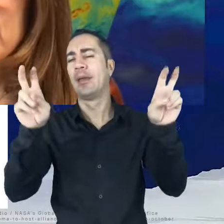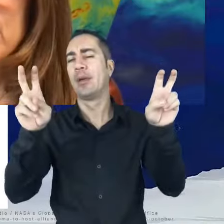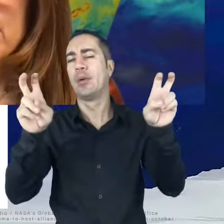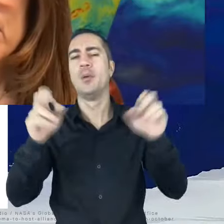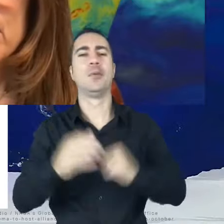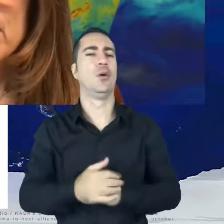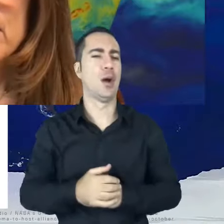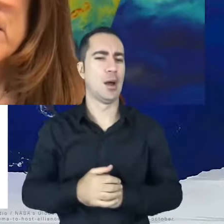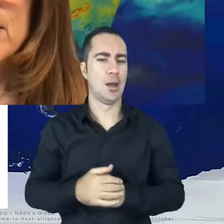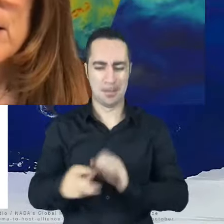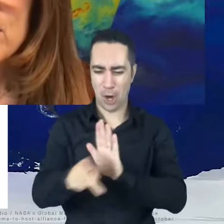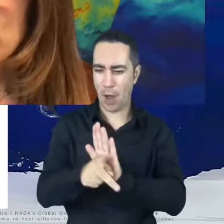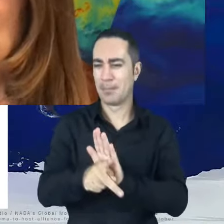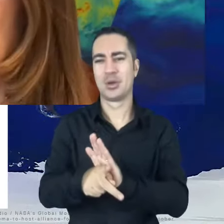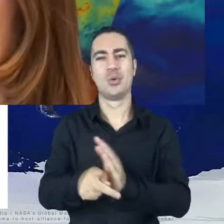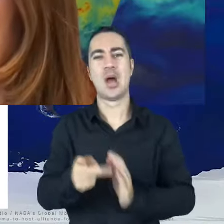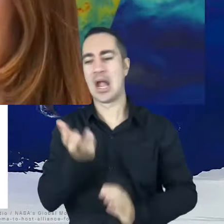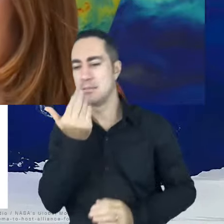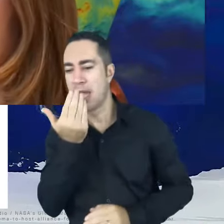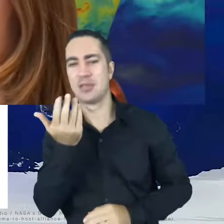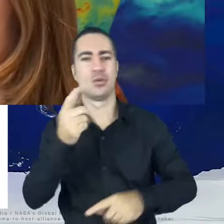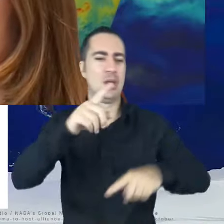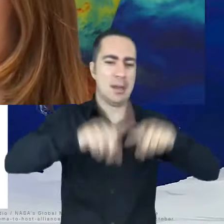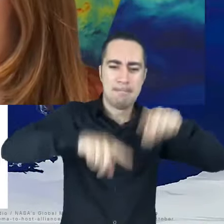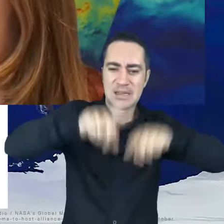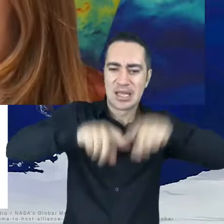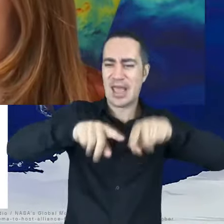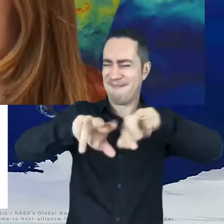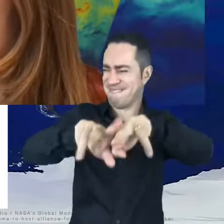alimentos? Veio de Velma Gregório.